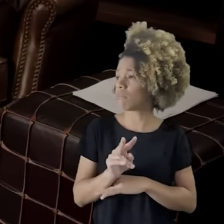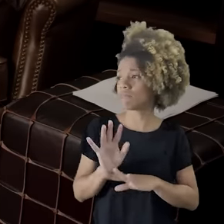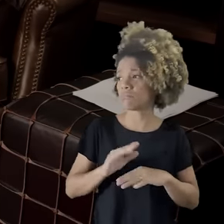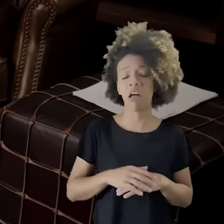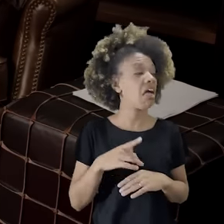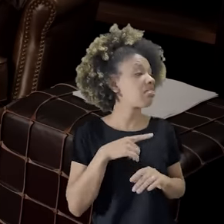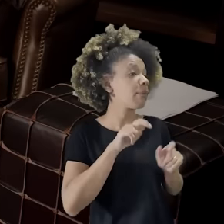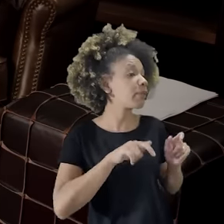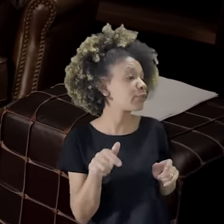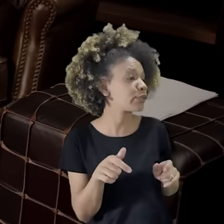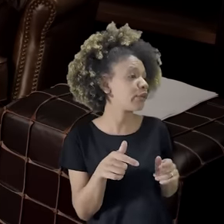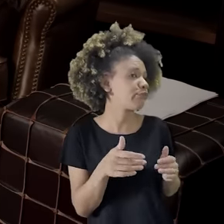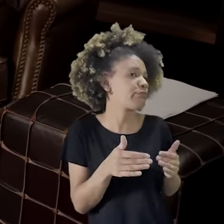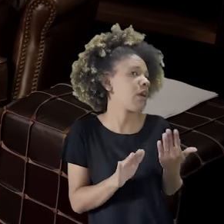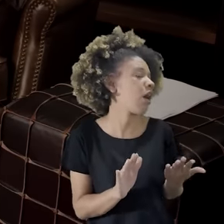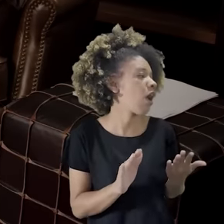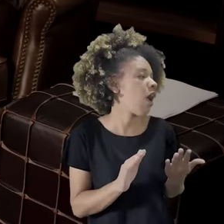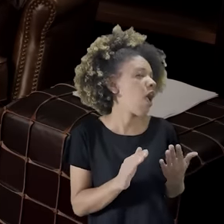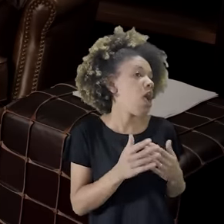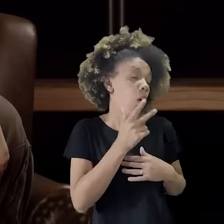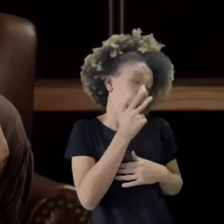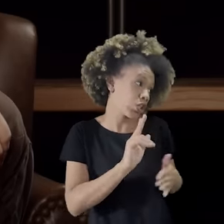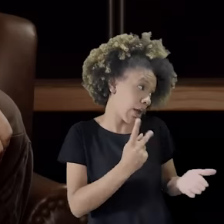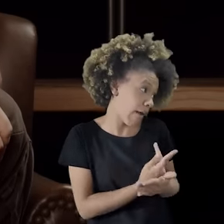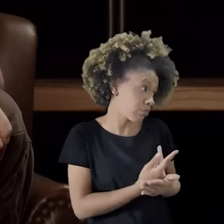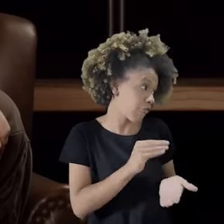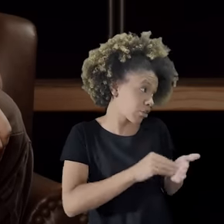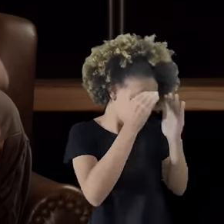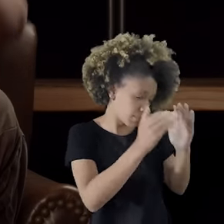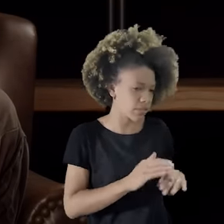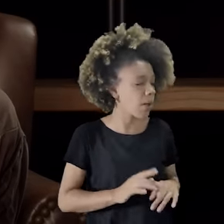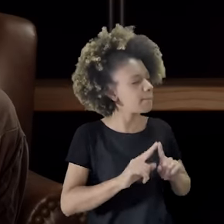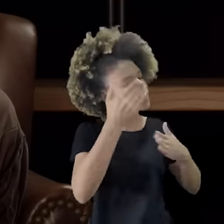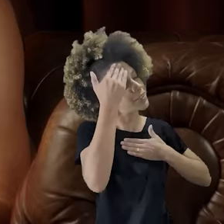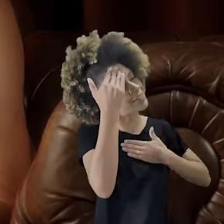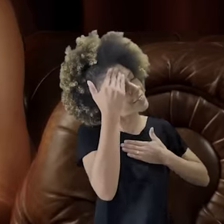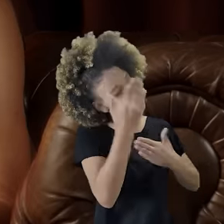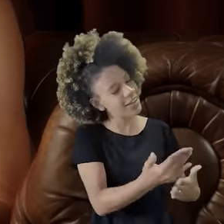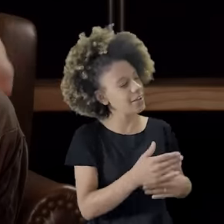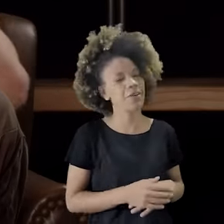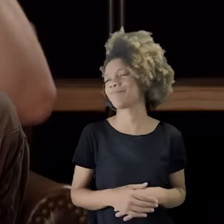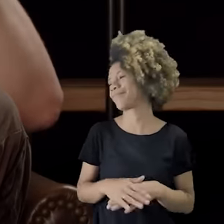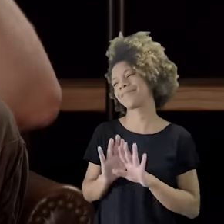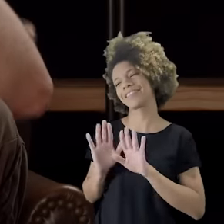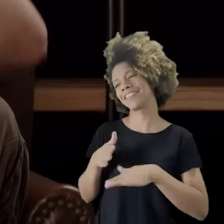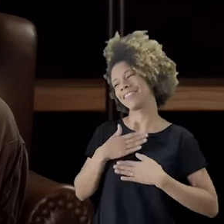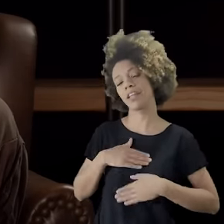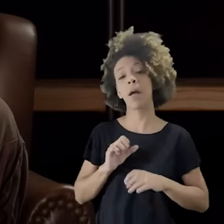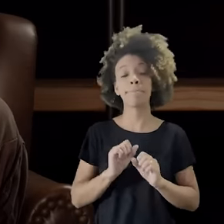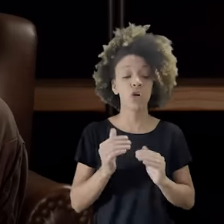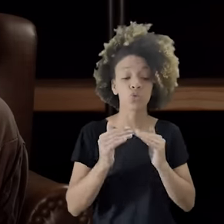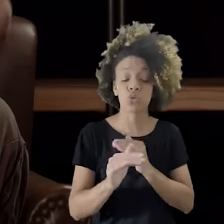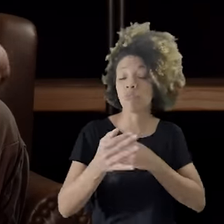Tem gente que vai discordar Eu só acho errado te desrespeitar queria muito te agradecer não imagina aqui eu sempre acho isso galera